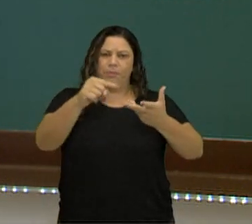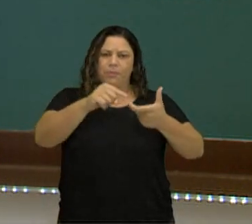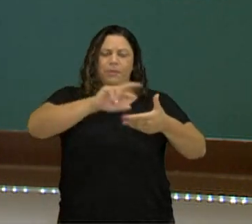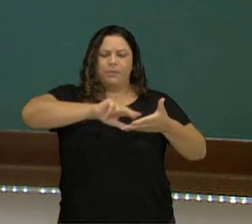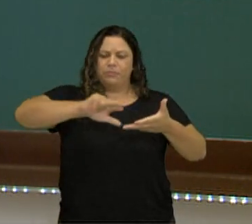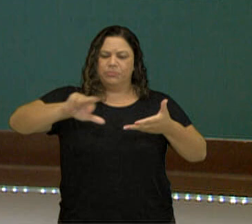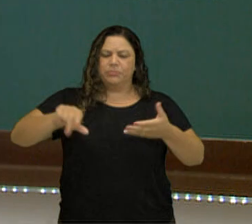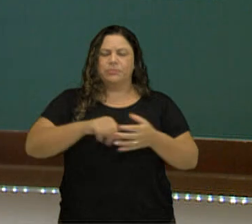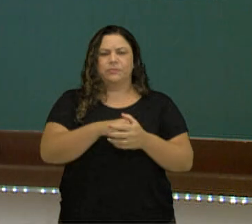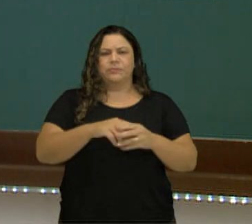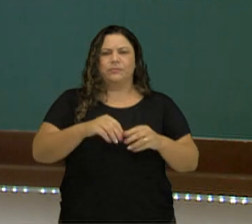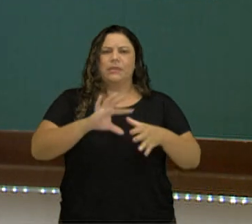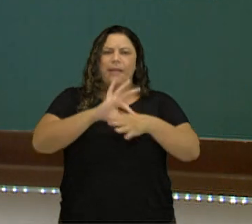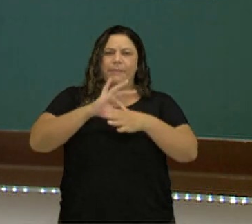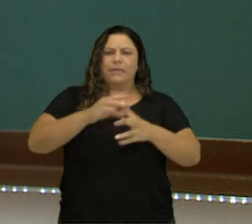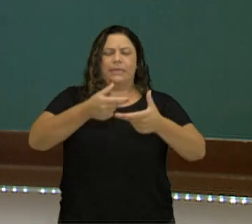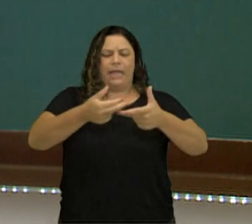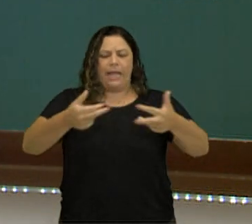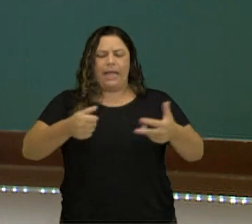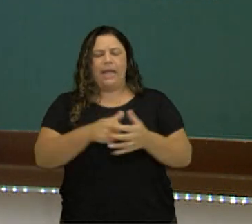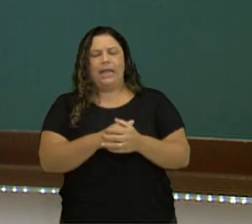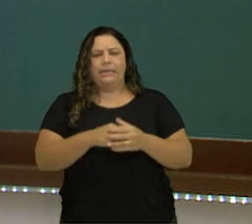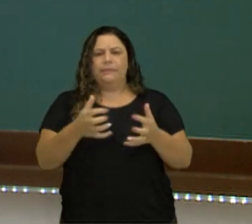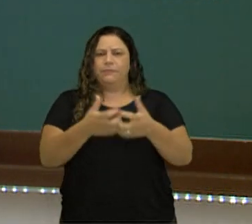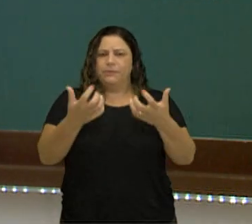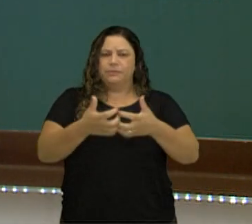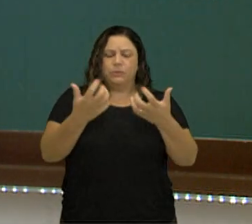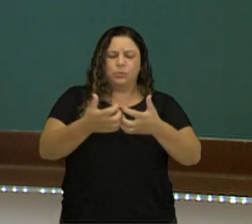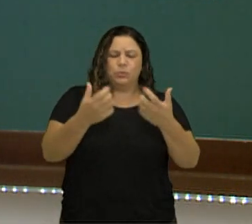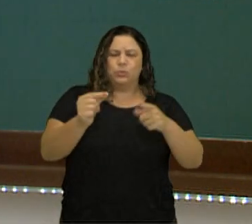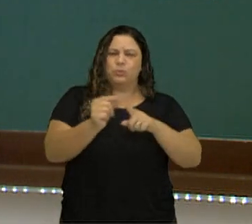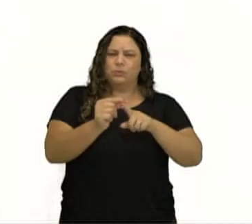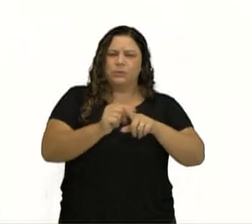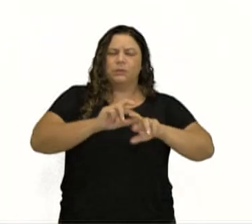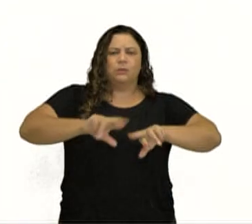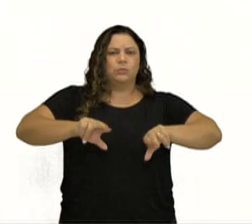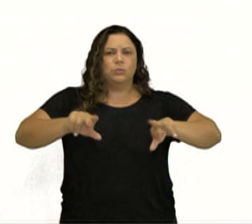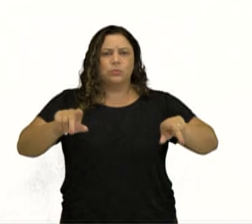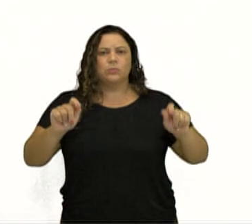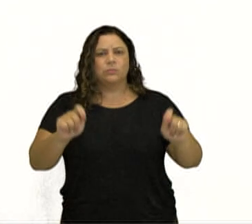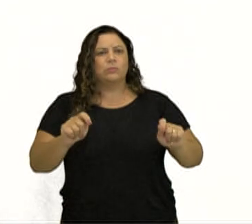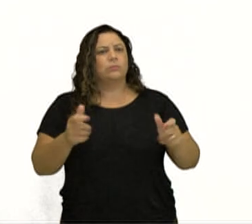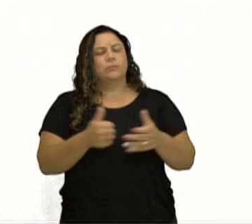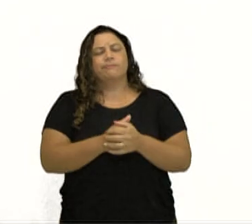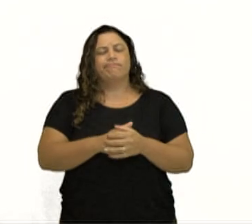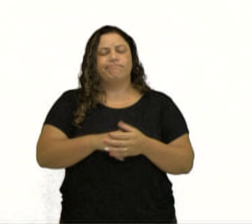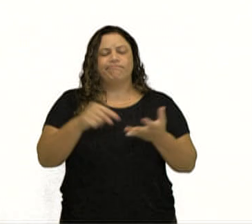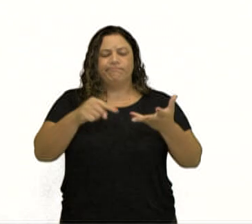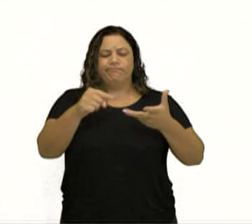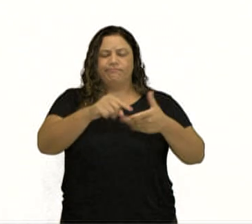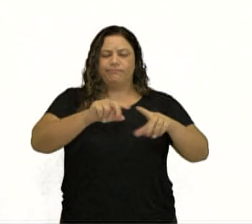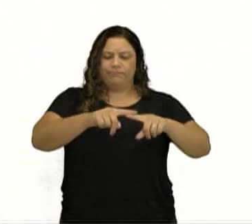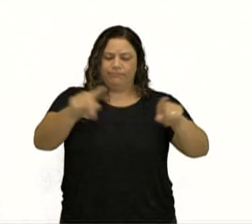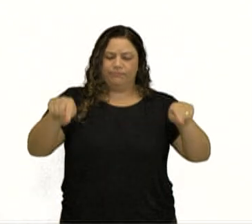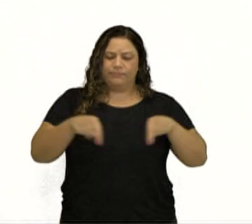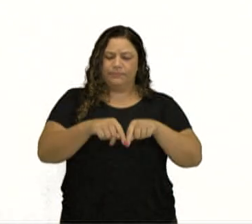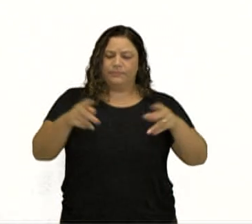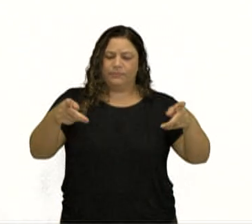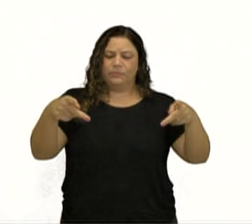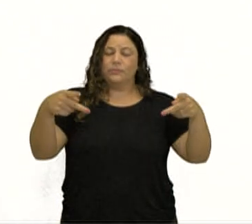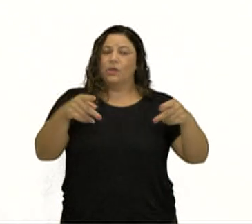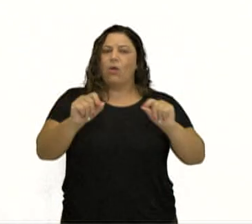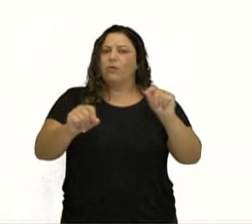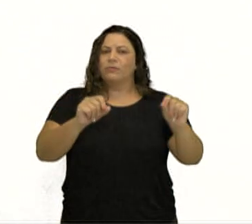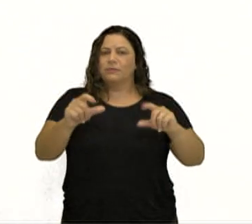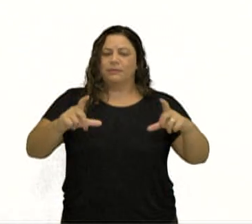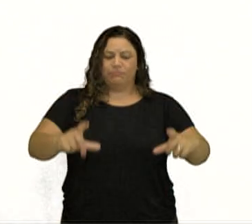tem verdura, onde tem grãos, né, que são os cereais, onde tem, enfim, né, tem um prato bem